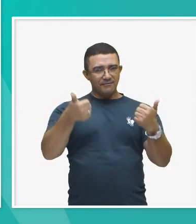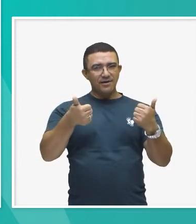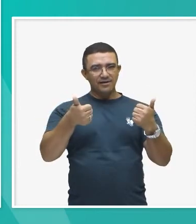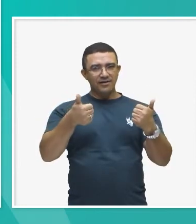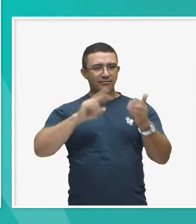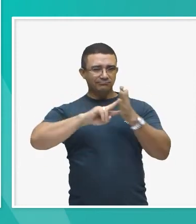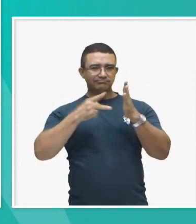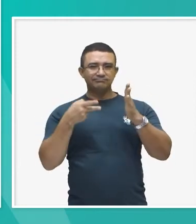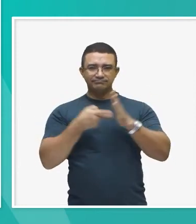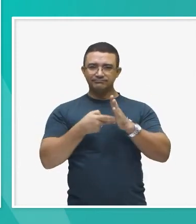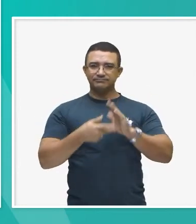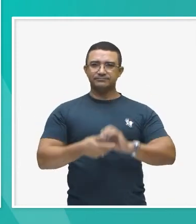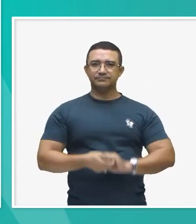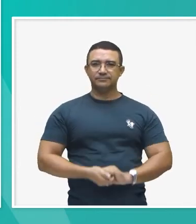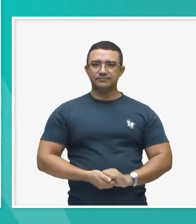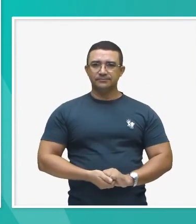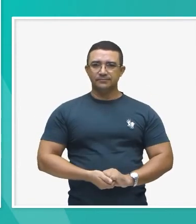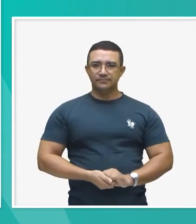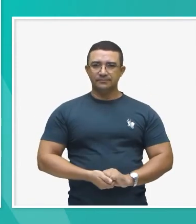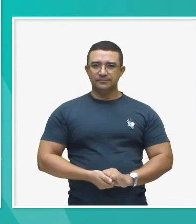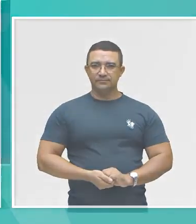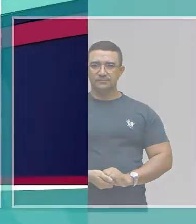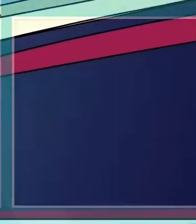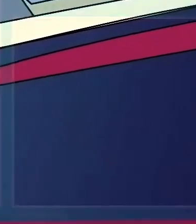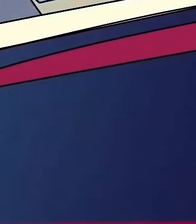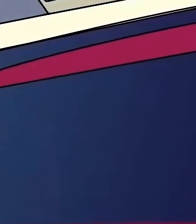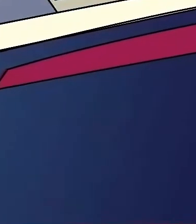o que aconteceu. Let's go.